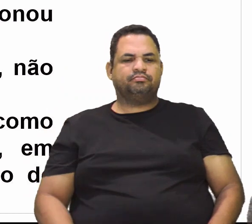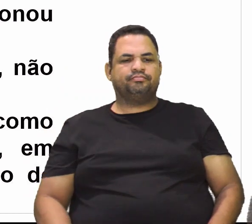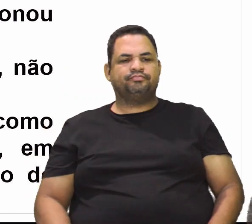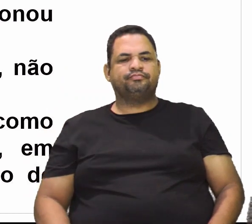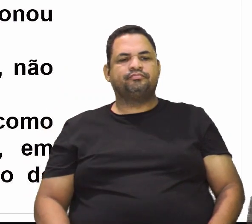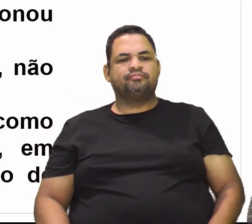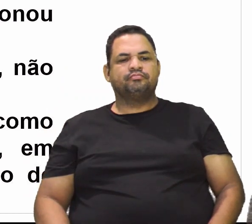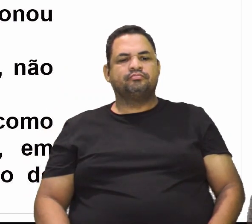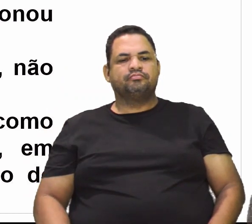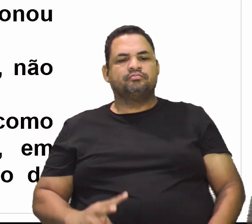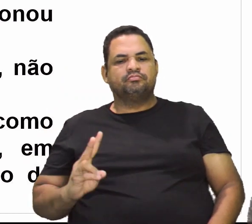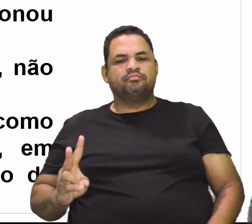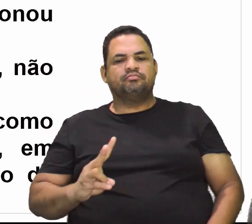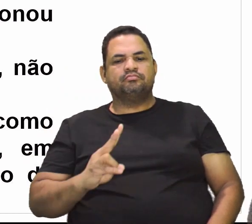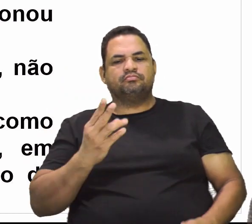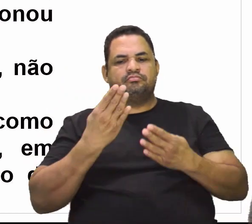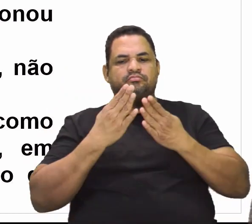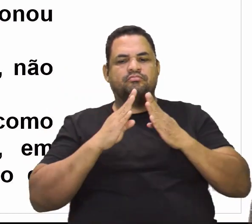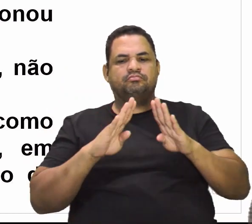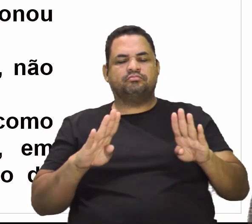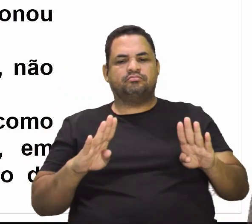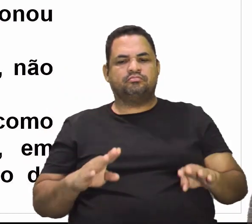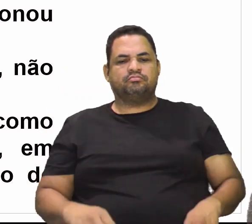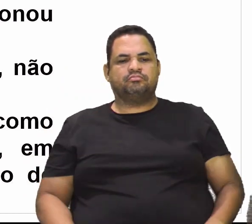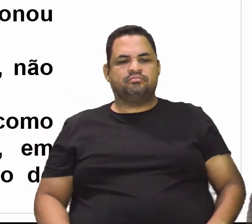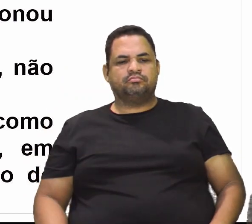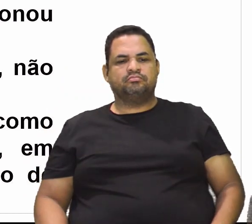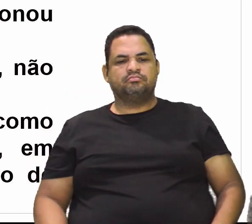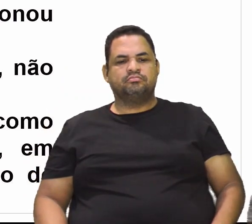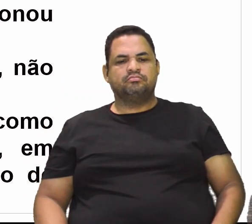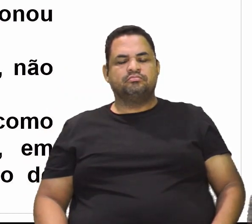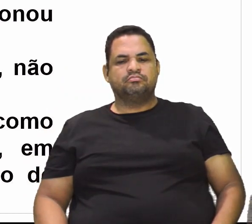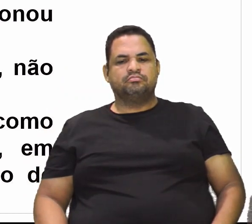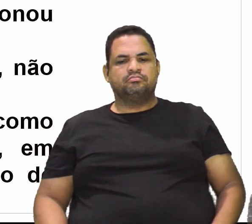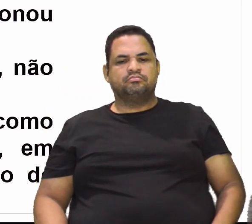Foi valorizada pela burguesia.